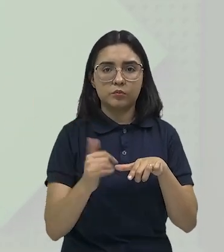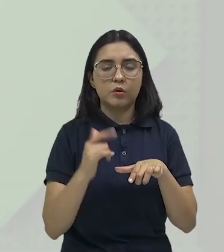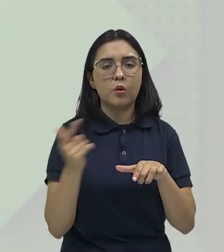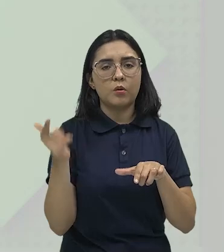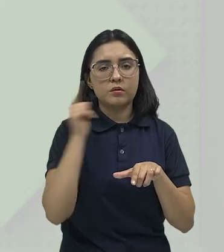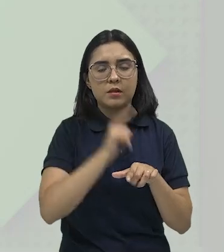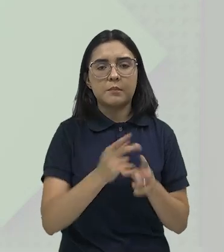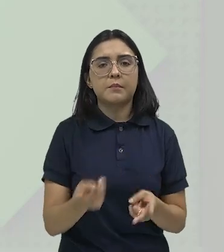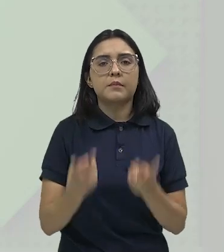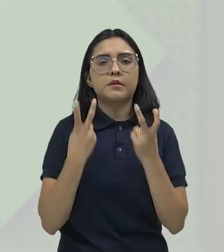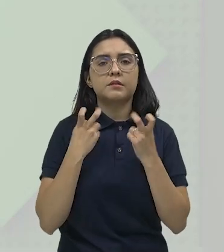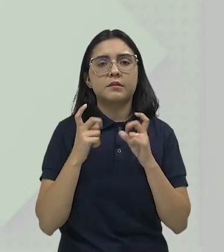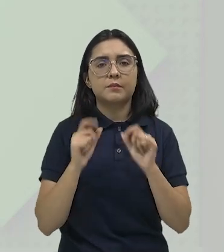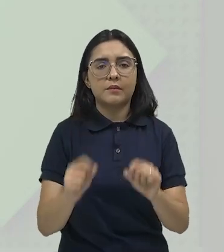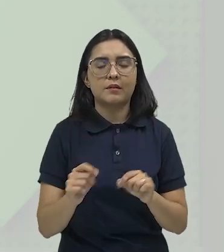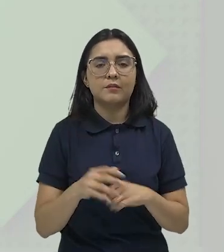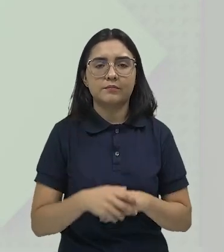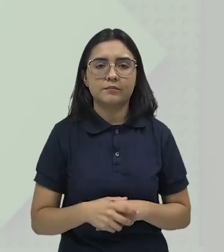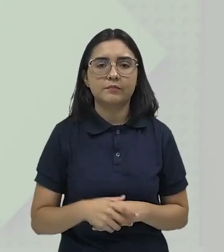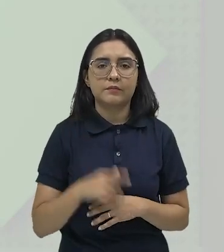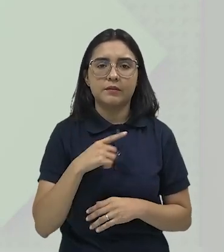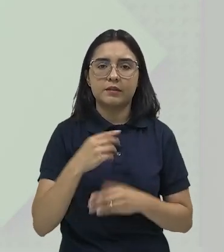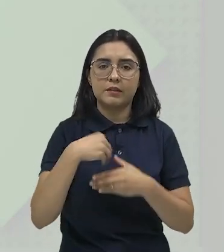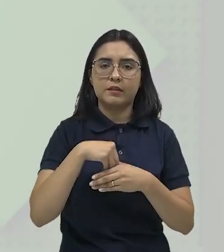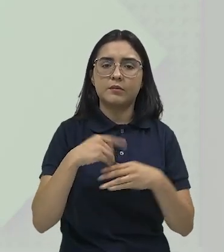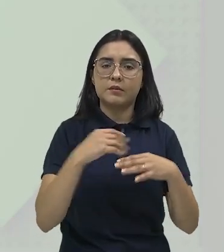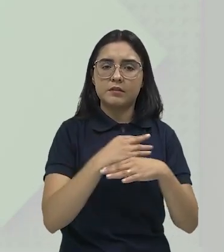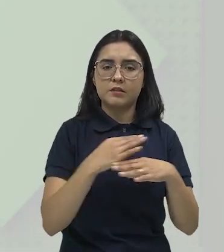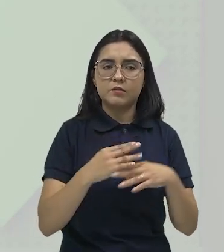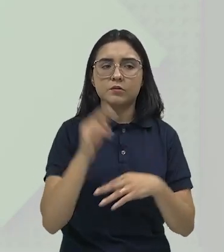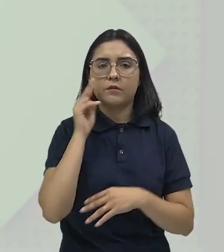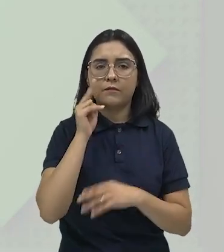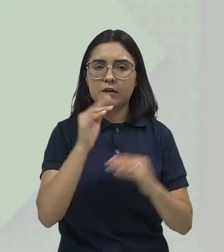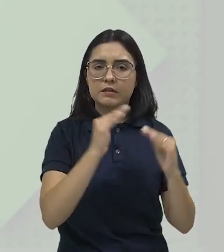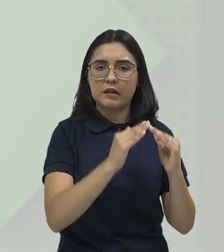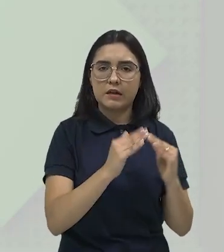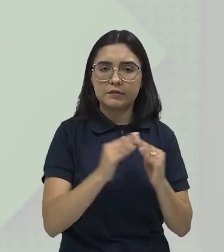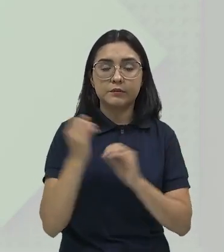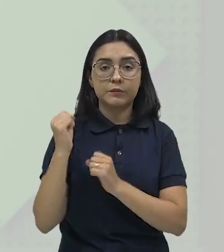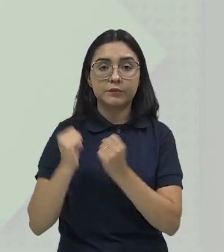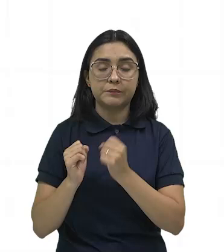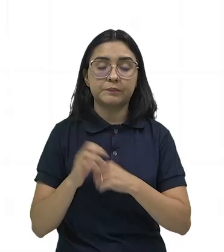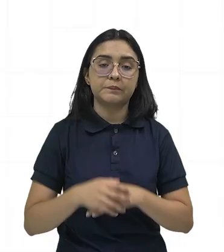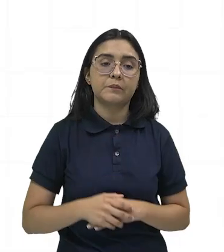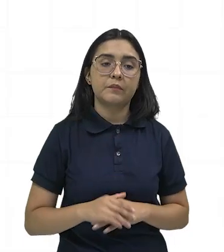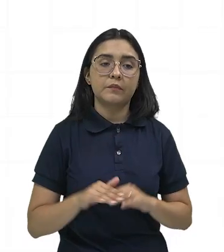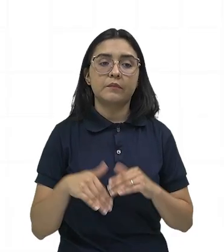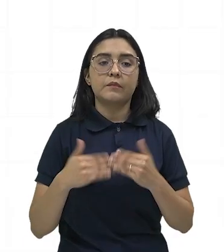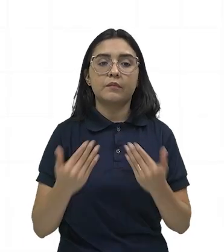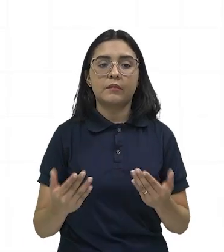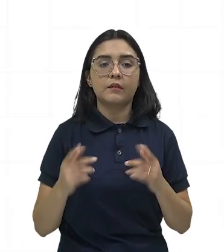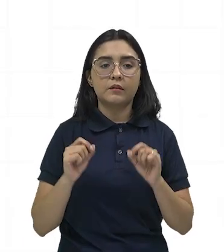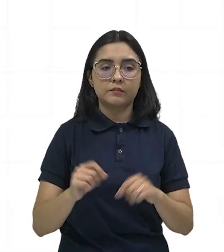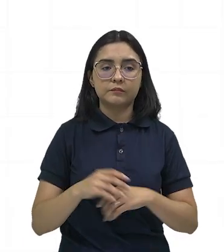consegue observar bastante dentro da cidade, né? E aí, são essas células